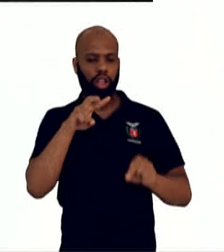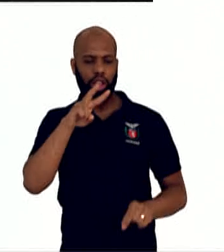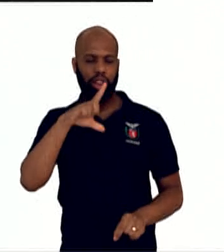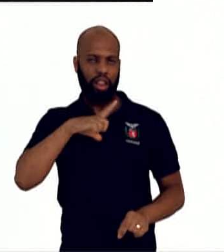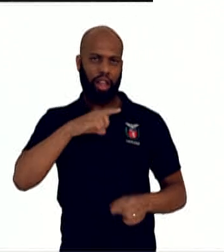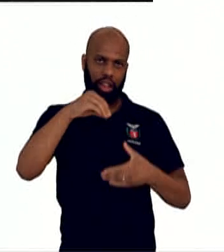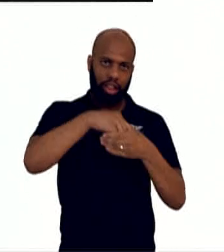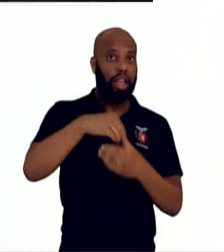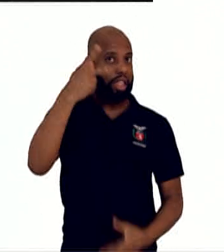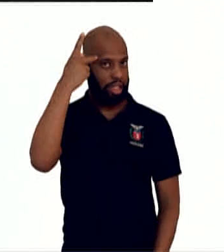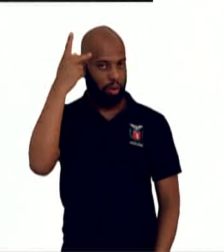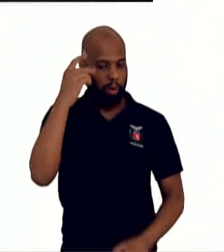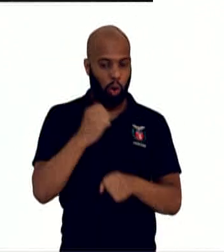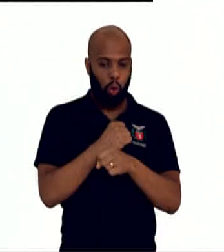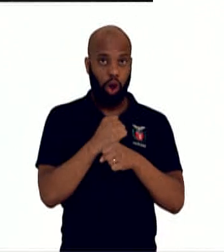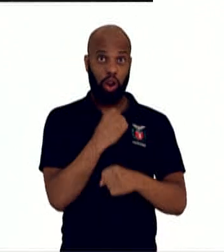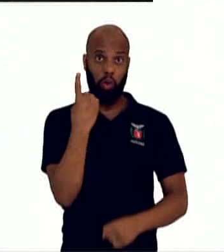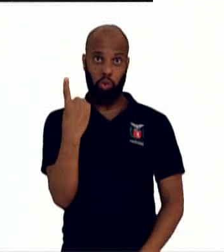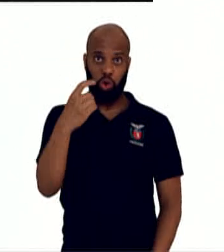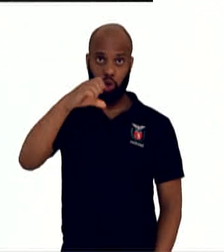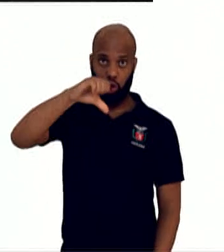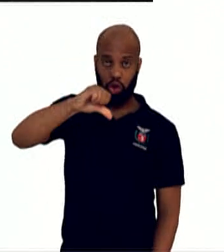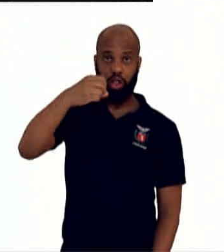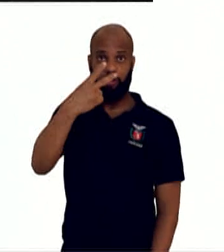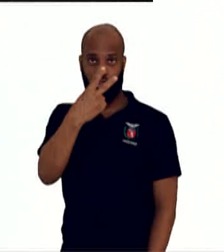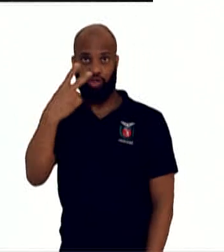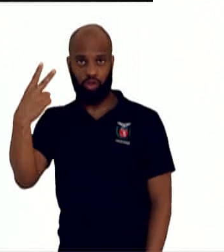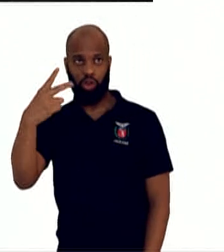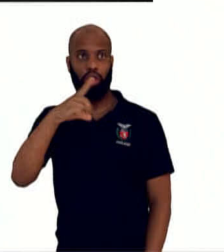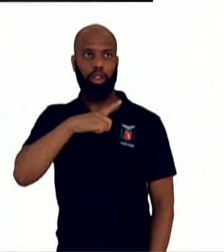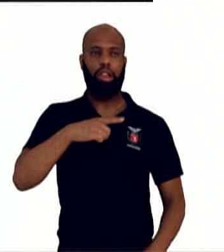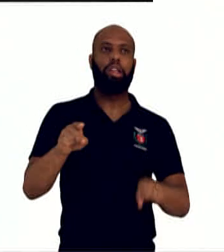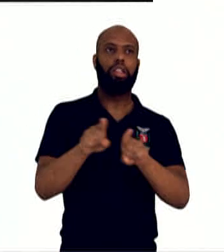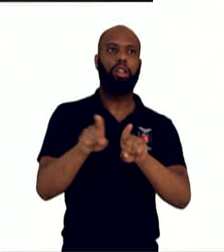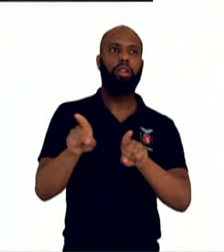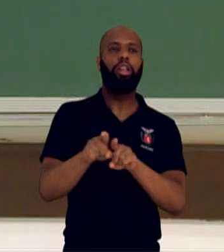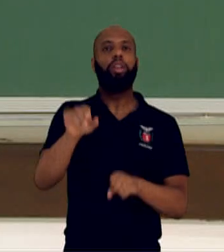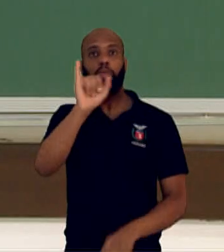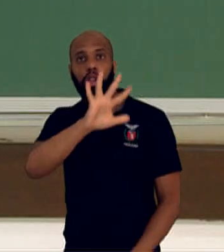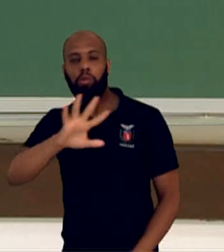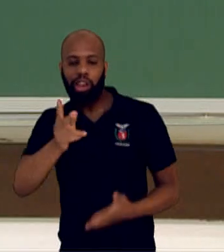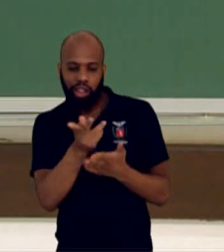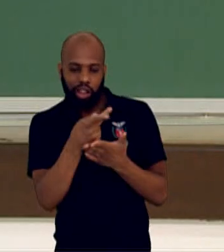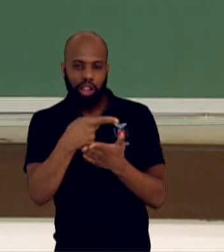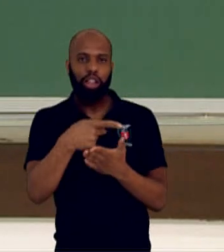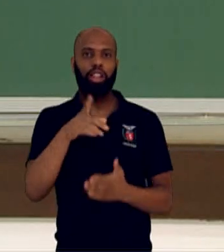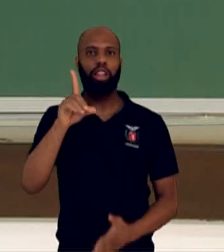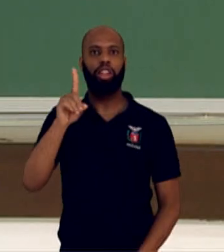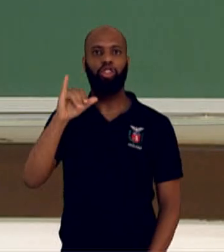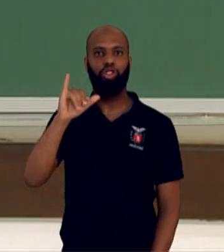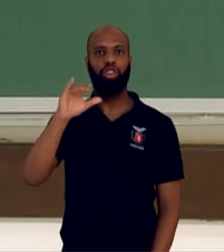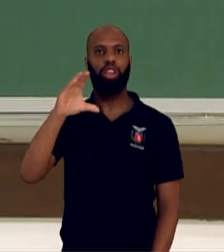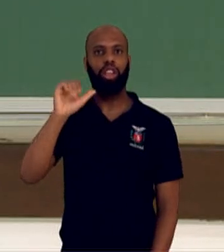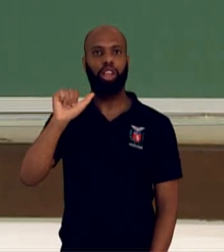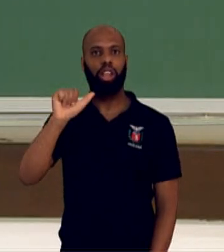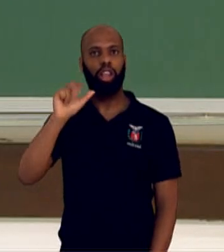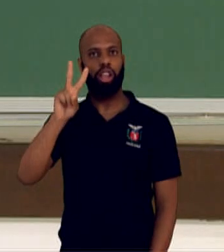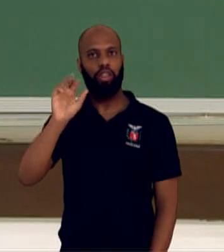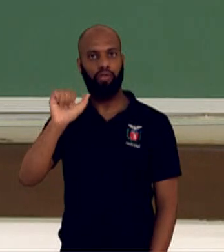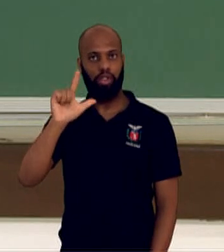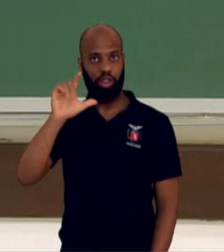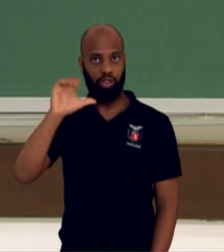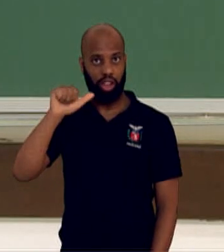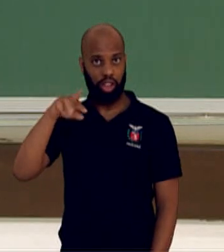Paulo, 1922, com uma ilustração, tá? Que foi feita pelo artista Di Cavalcanti, que a gente